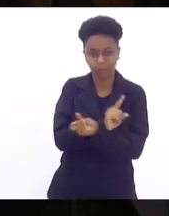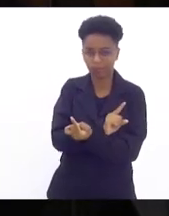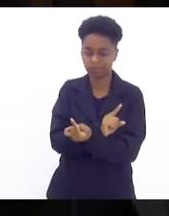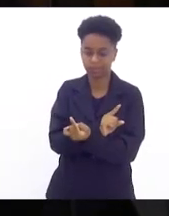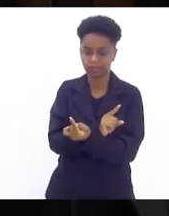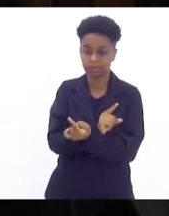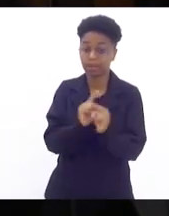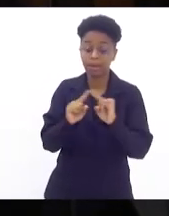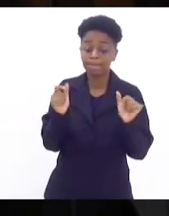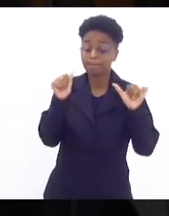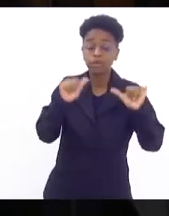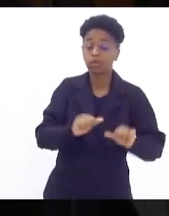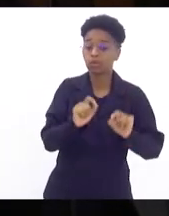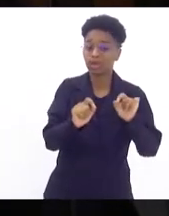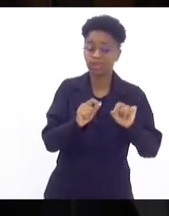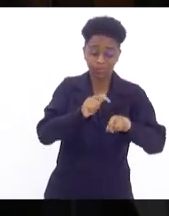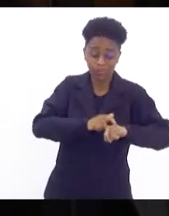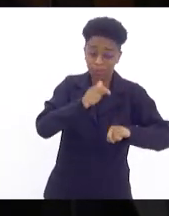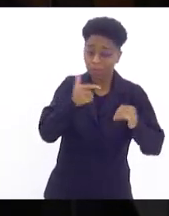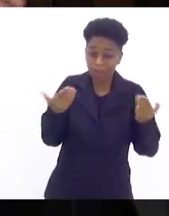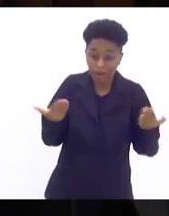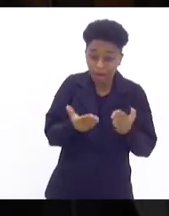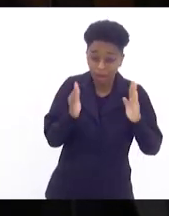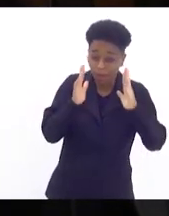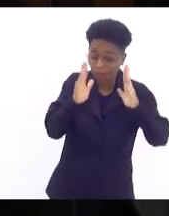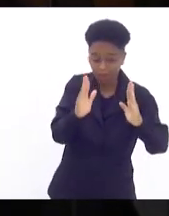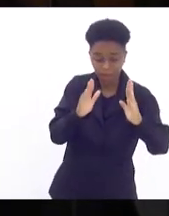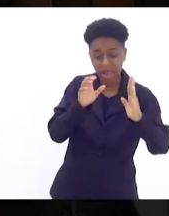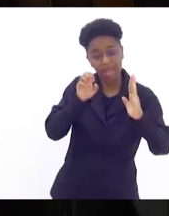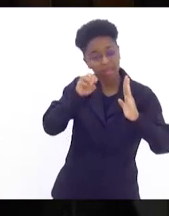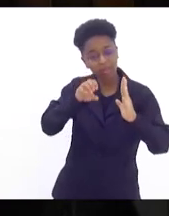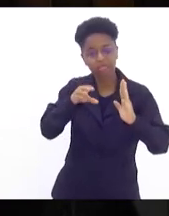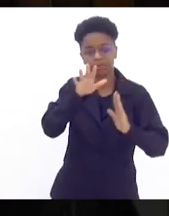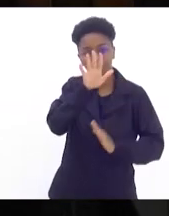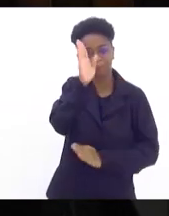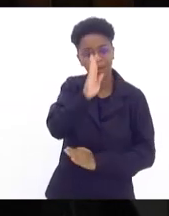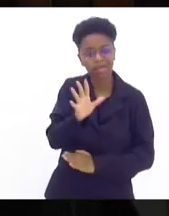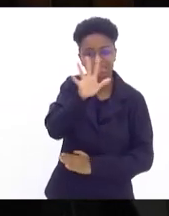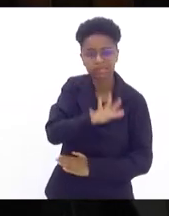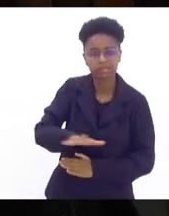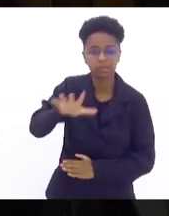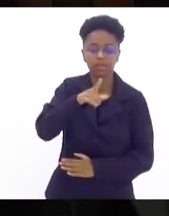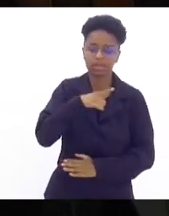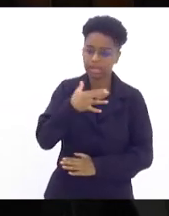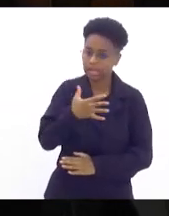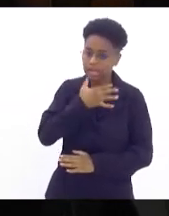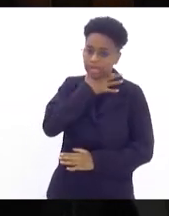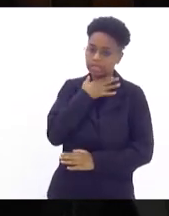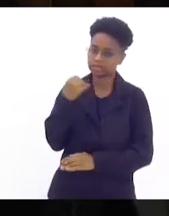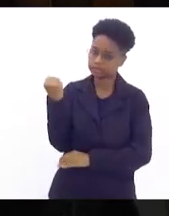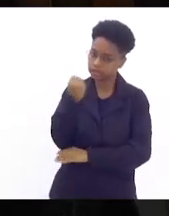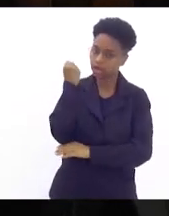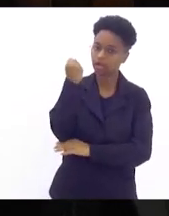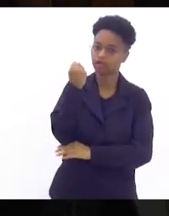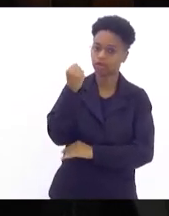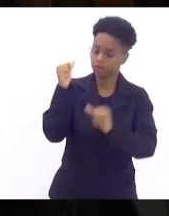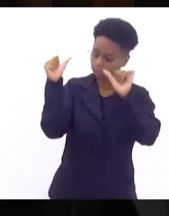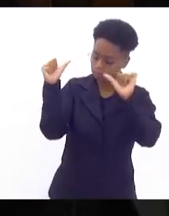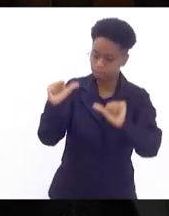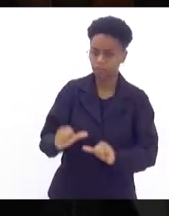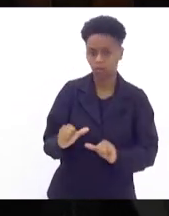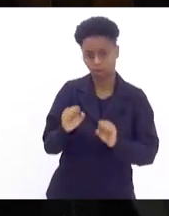só que piorou justamente no momento onde toda a educação no Brasil tá mergulhado numa crise em que essa piora